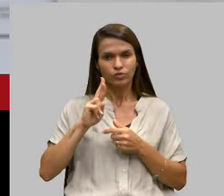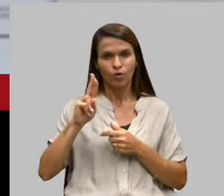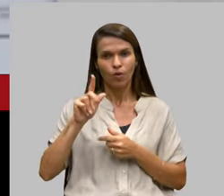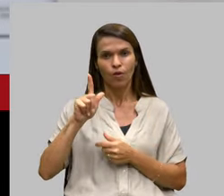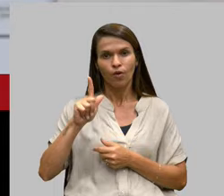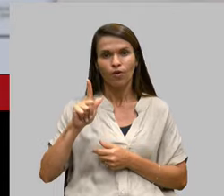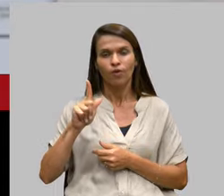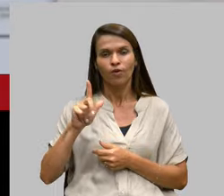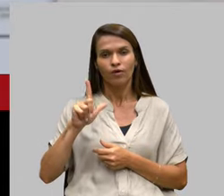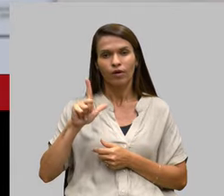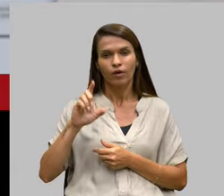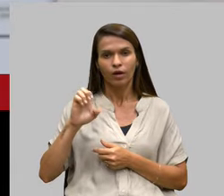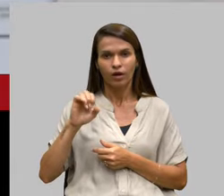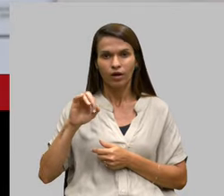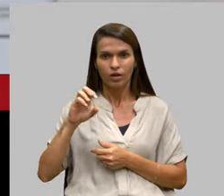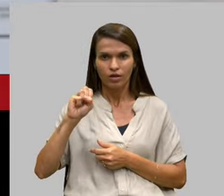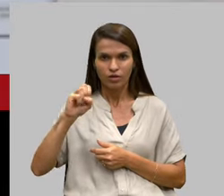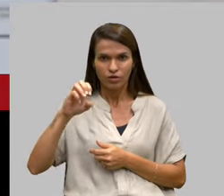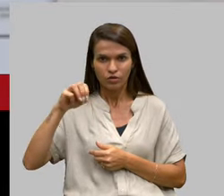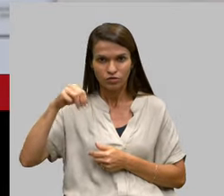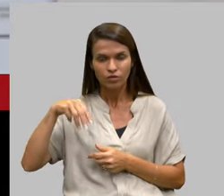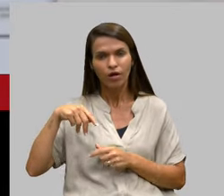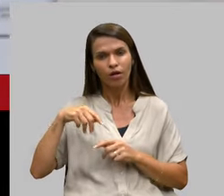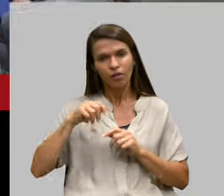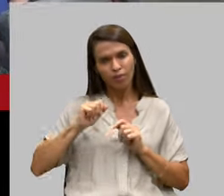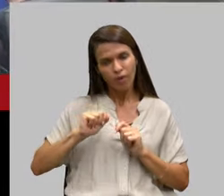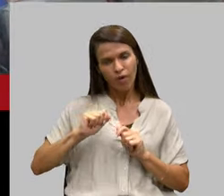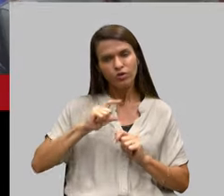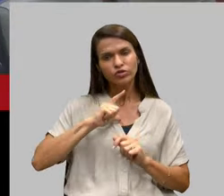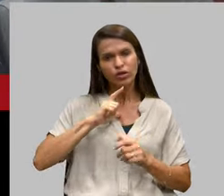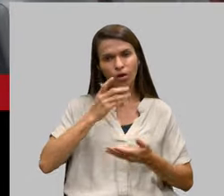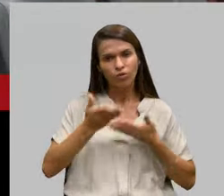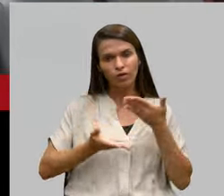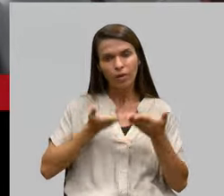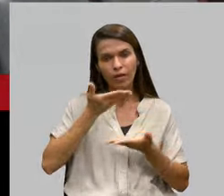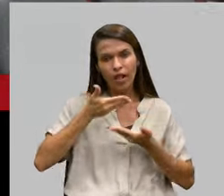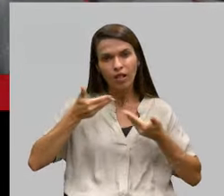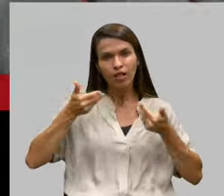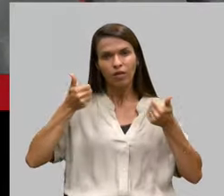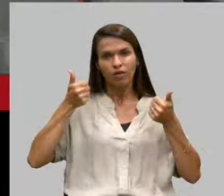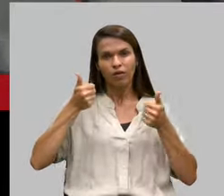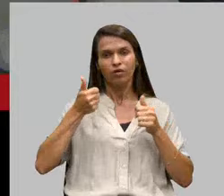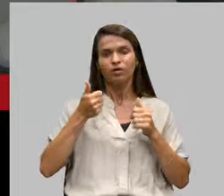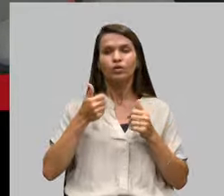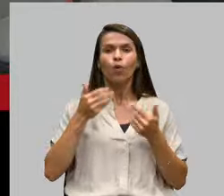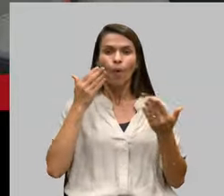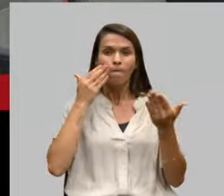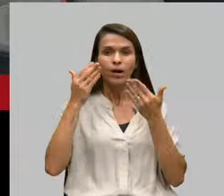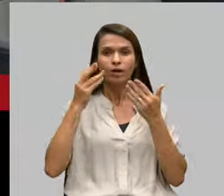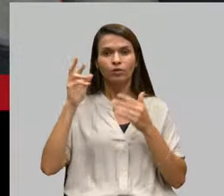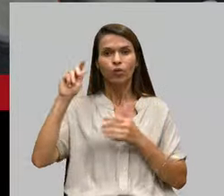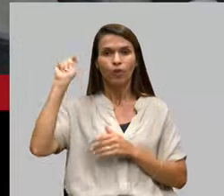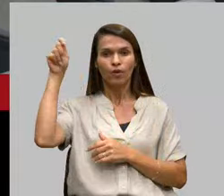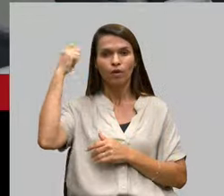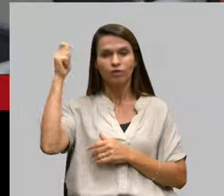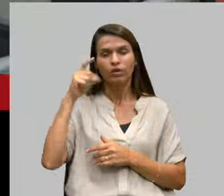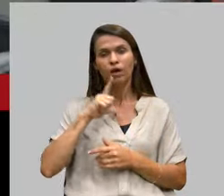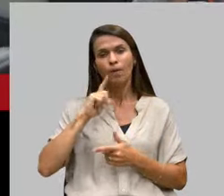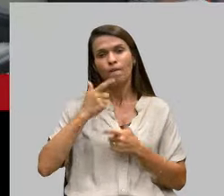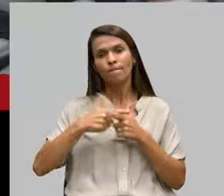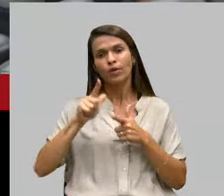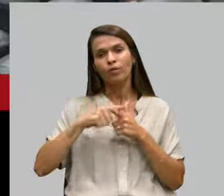têm condição por exemplo de ter um tratamento um pouco melhor do que por exemplo o Rio Grande do Sul que tem um problema